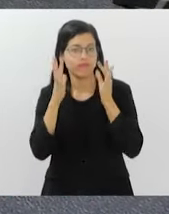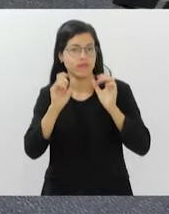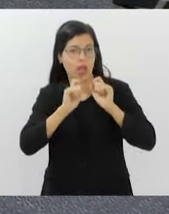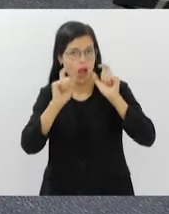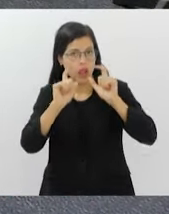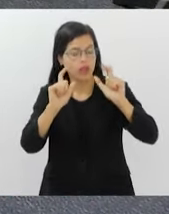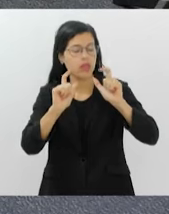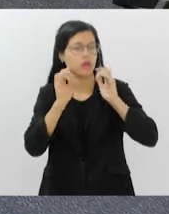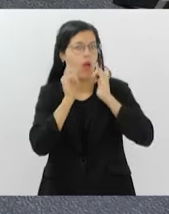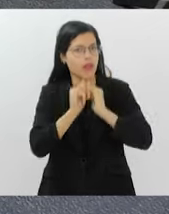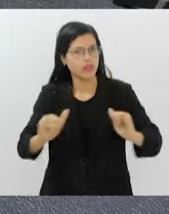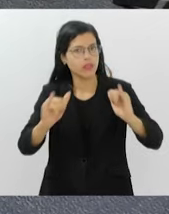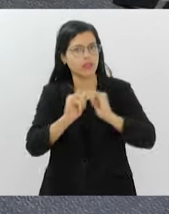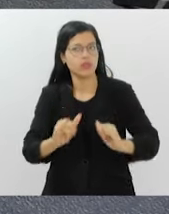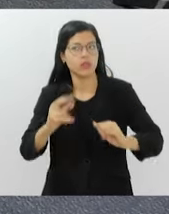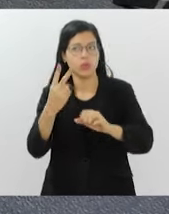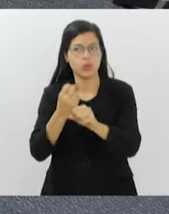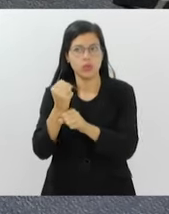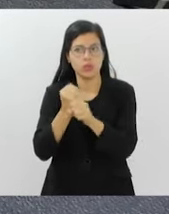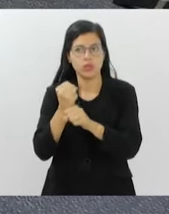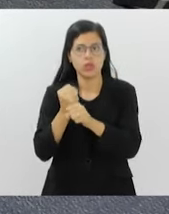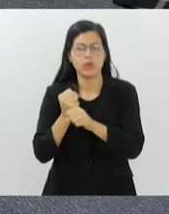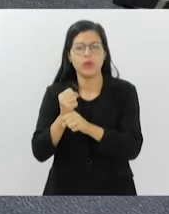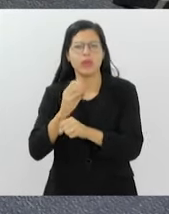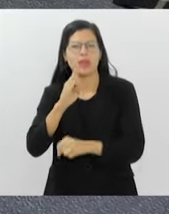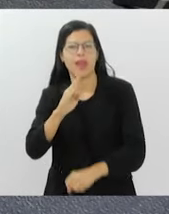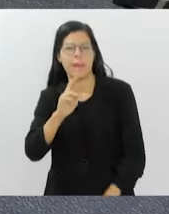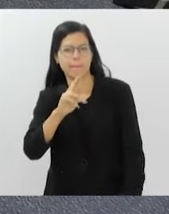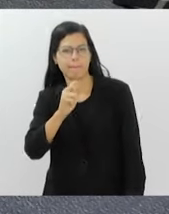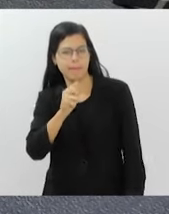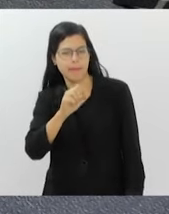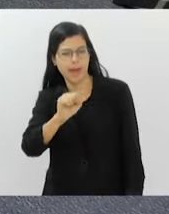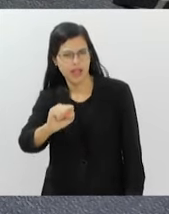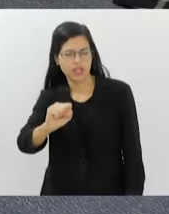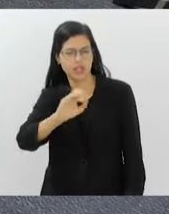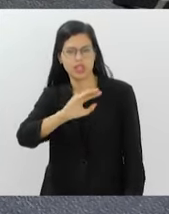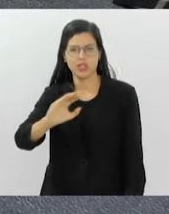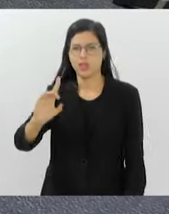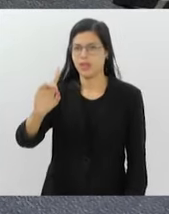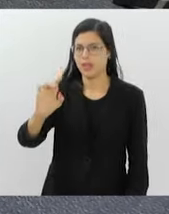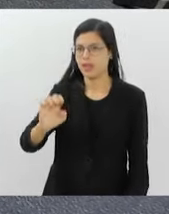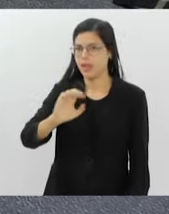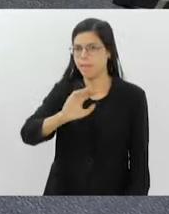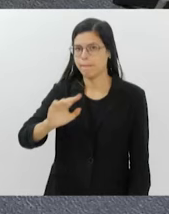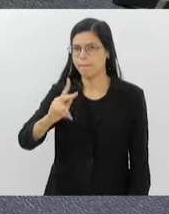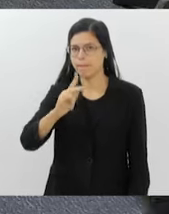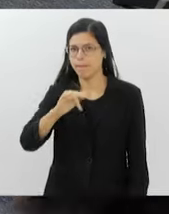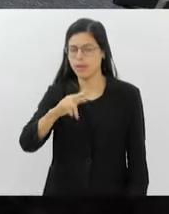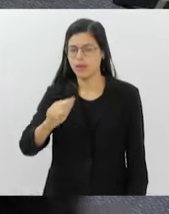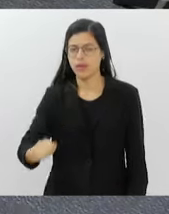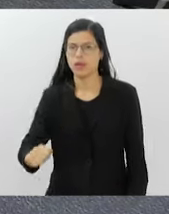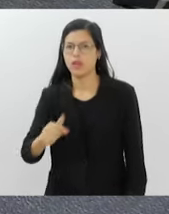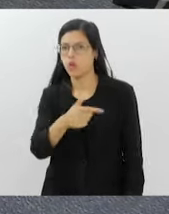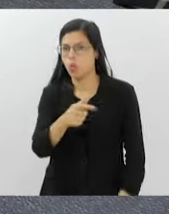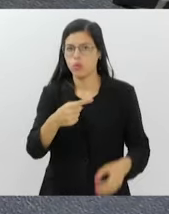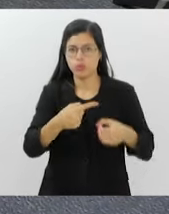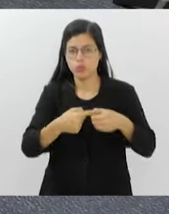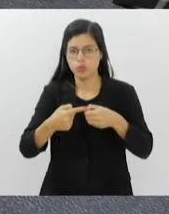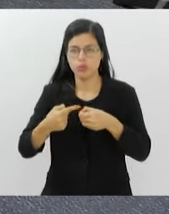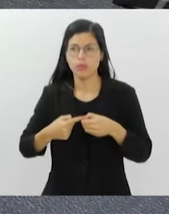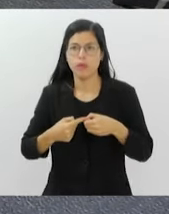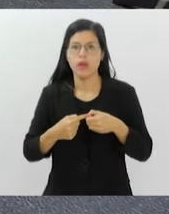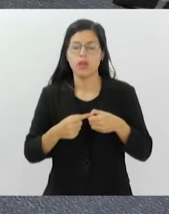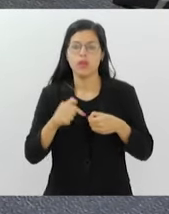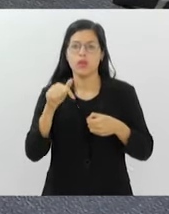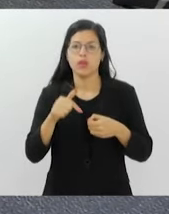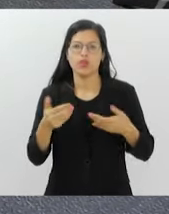que é o território que abrange brj Pina e outros bairros ali que estão no que hoje denominado complexo